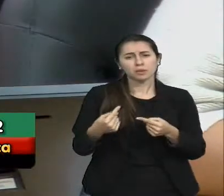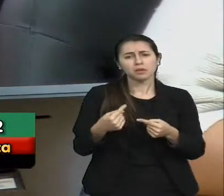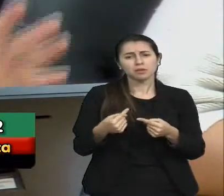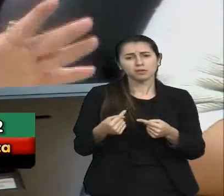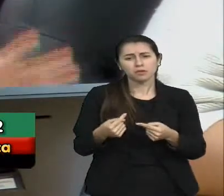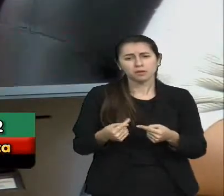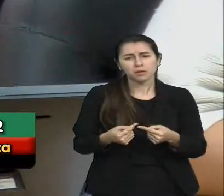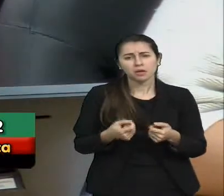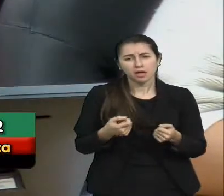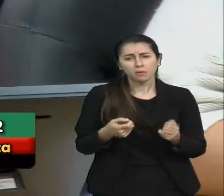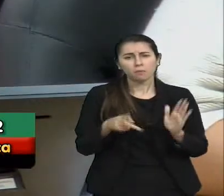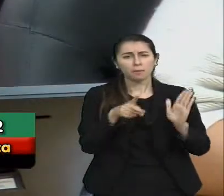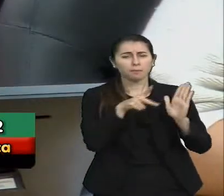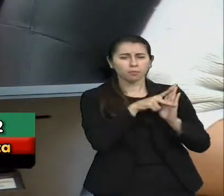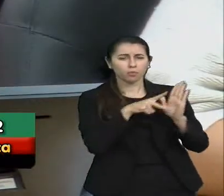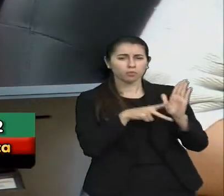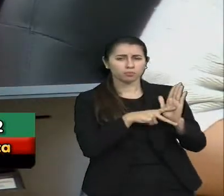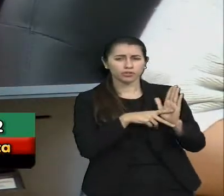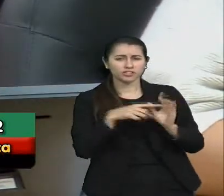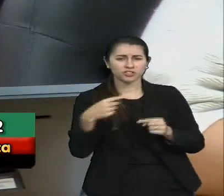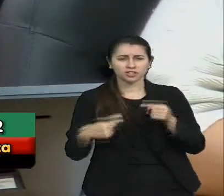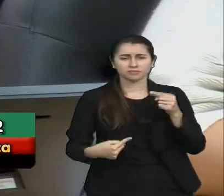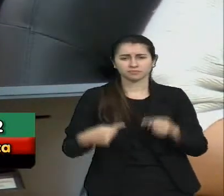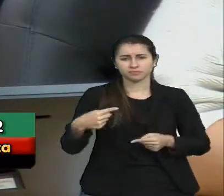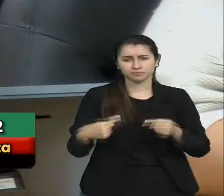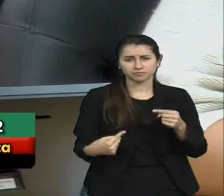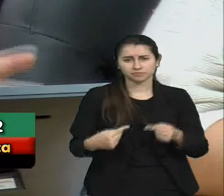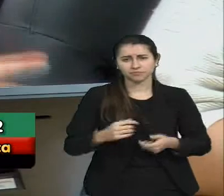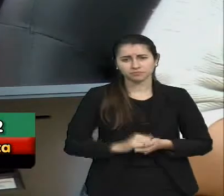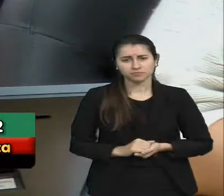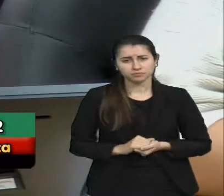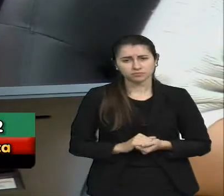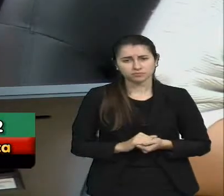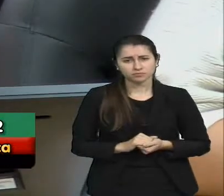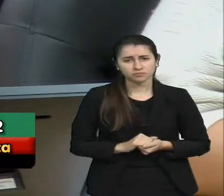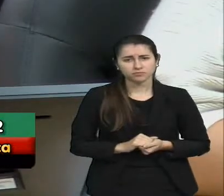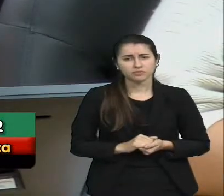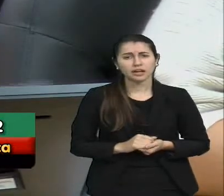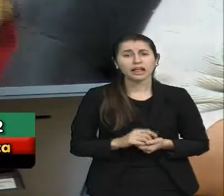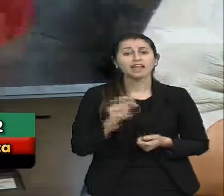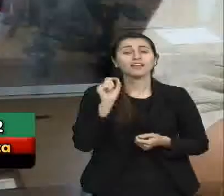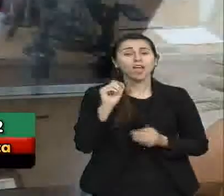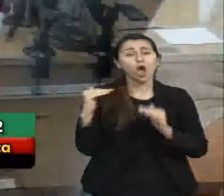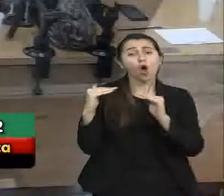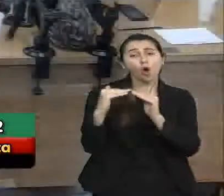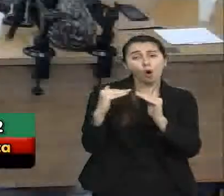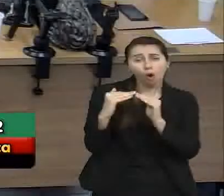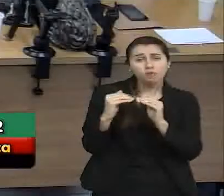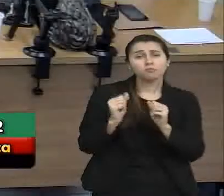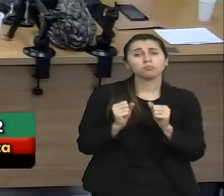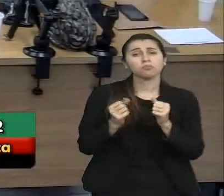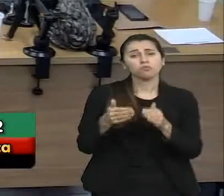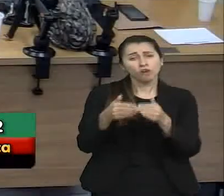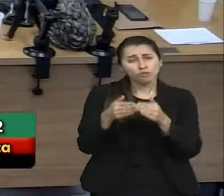essa política traçada aqui dentro. Quem for favorável, por favor, levante a